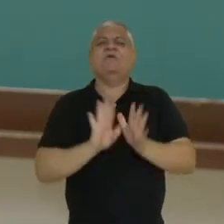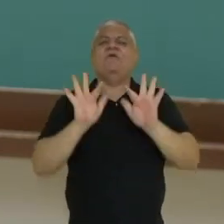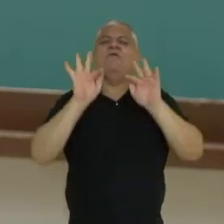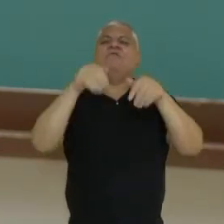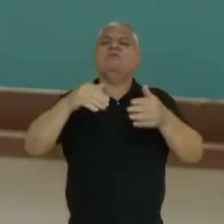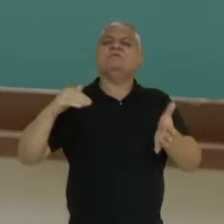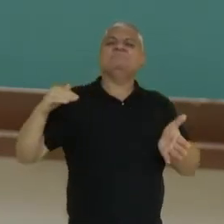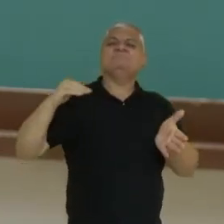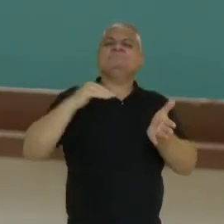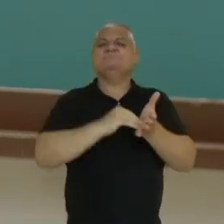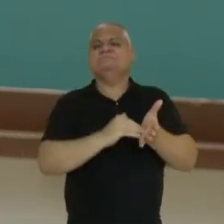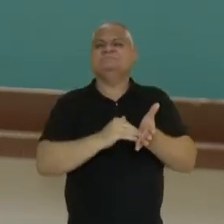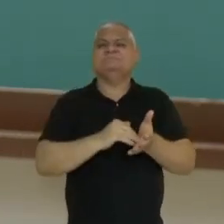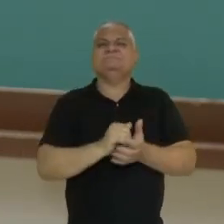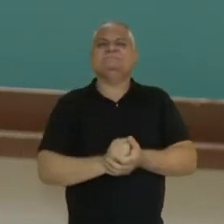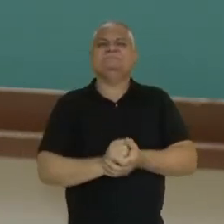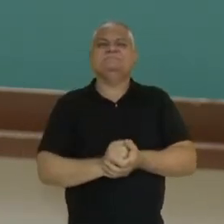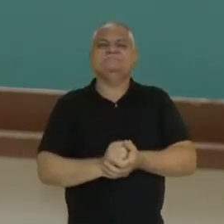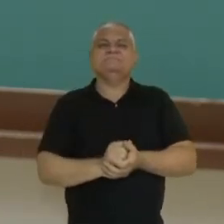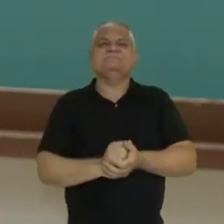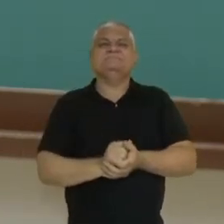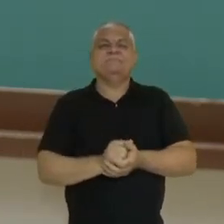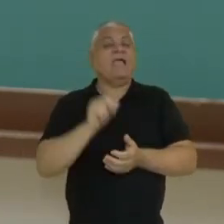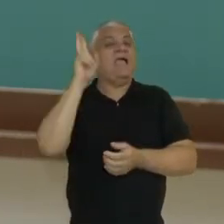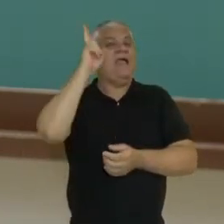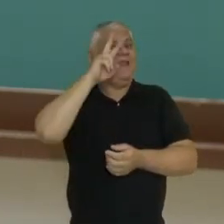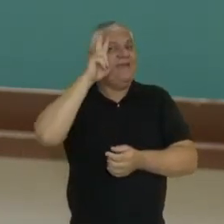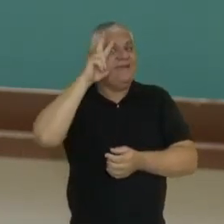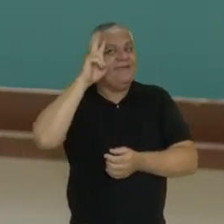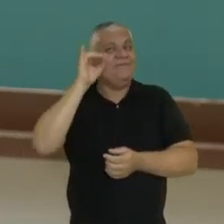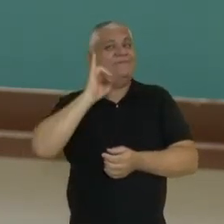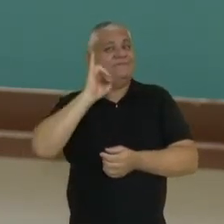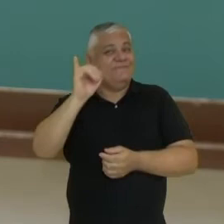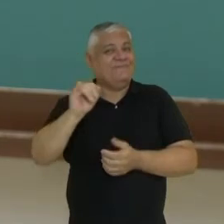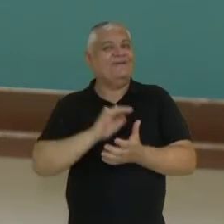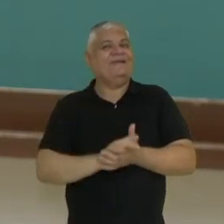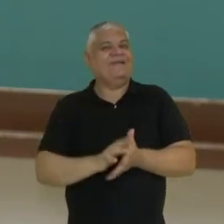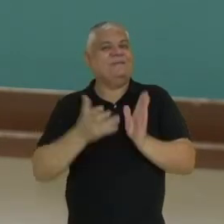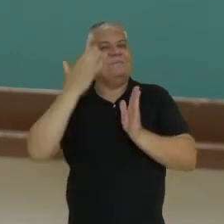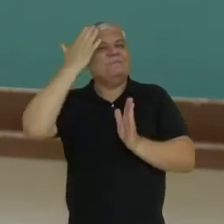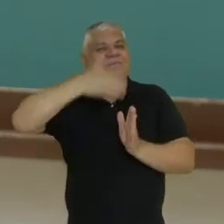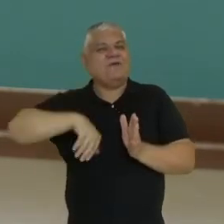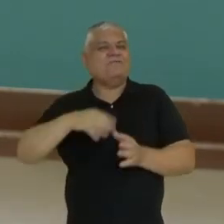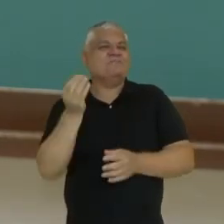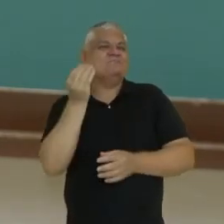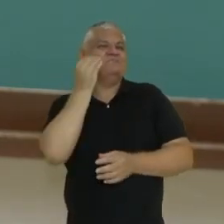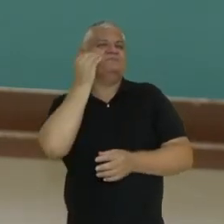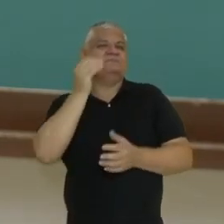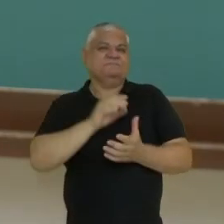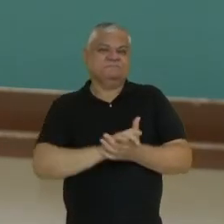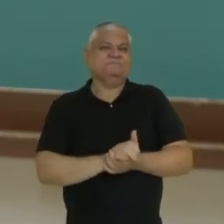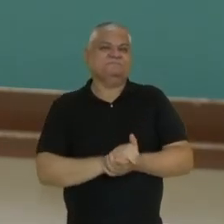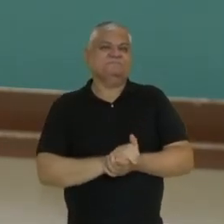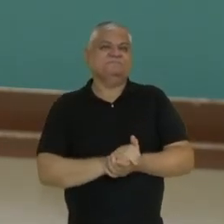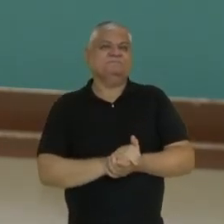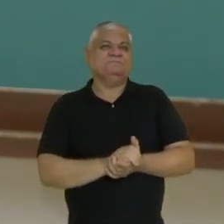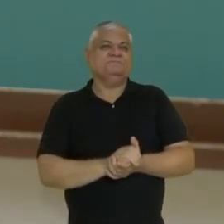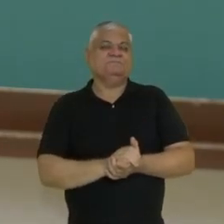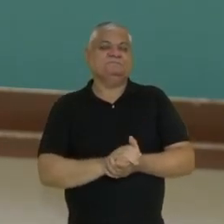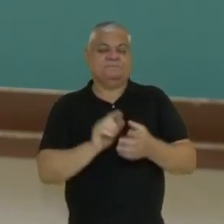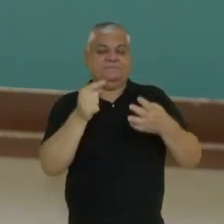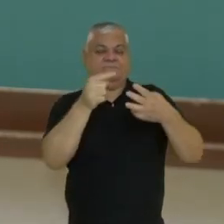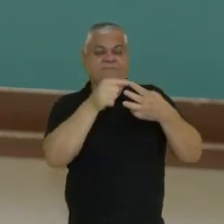final, meu querido, lembra? Eu te disse que tinha um algo assim, aí vai a prova. Beijos carinhosos. Então, nós observamos que